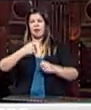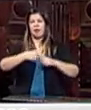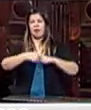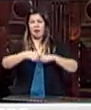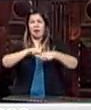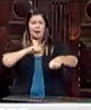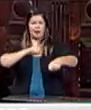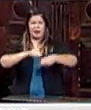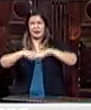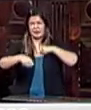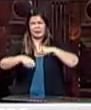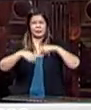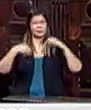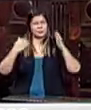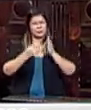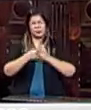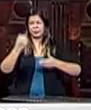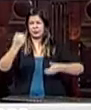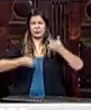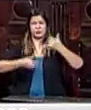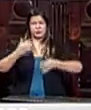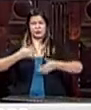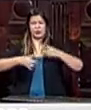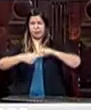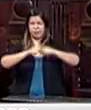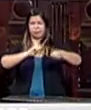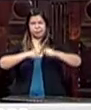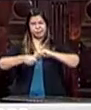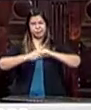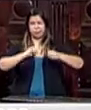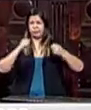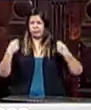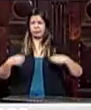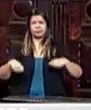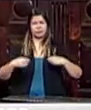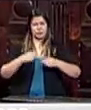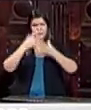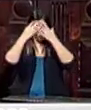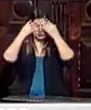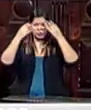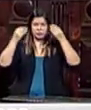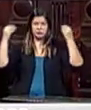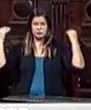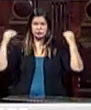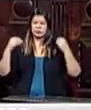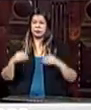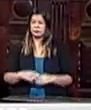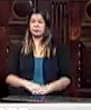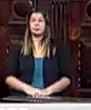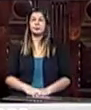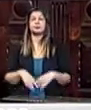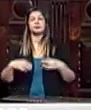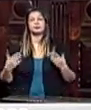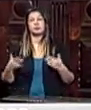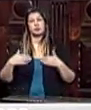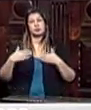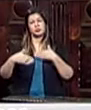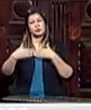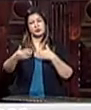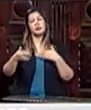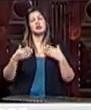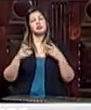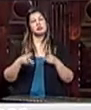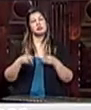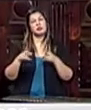eu escrevi. E aí, para dar continuidade ao processo de